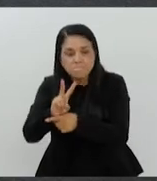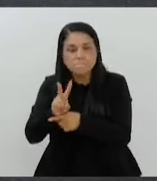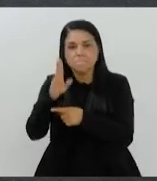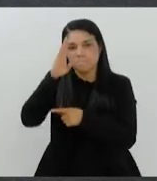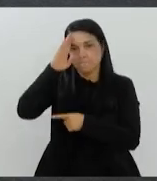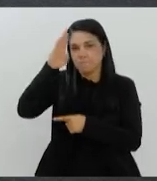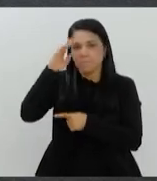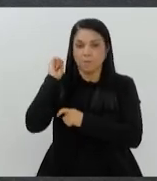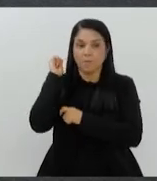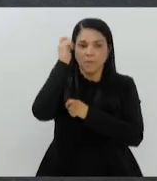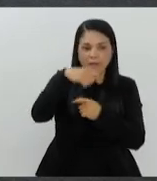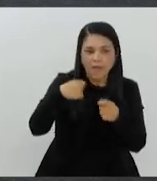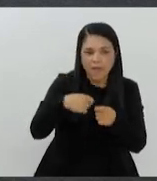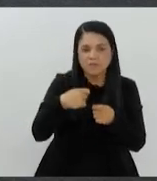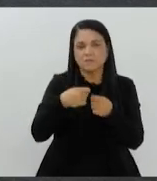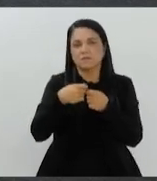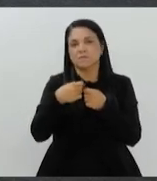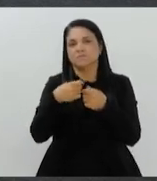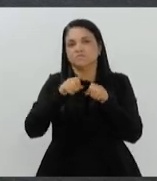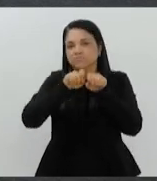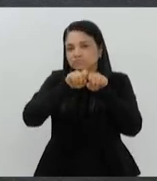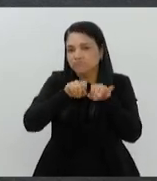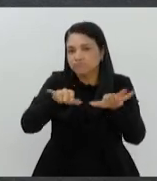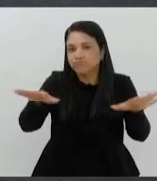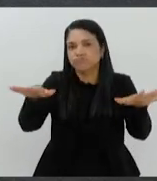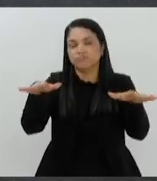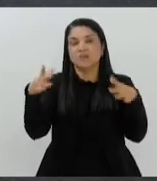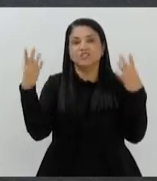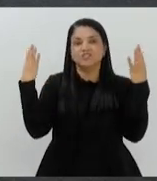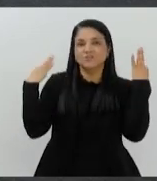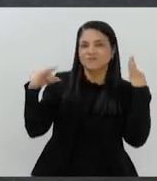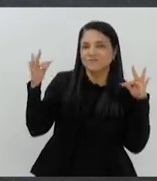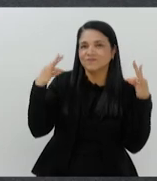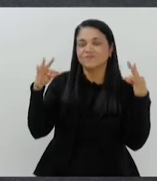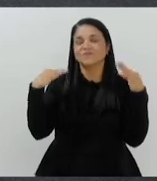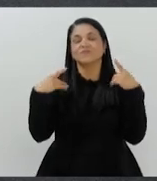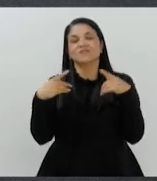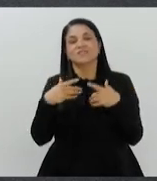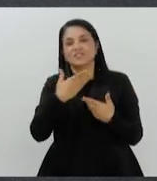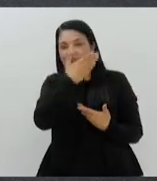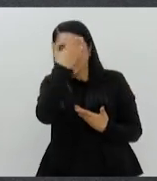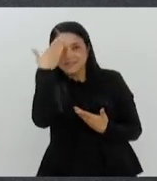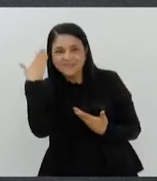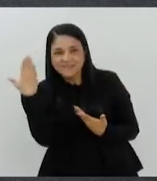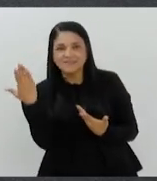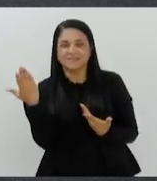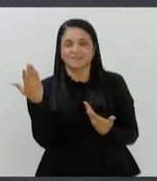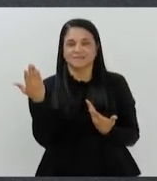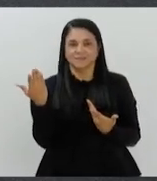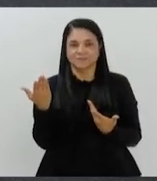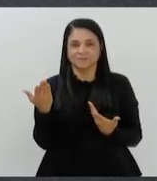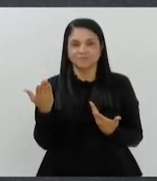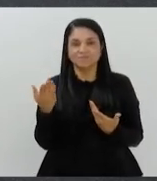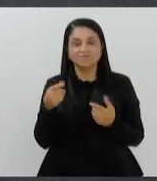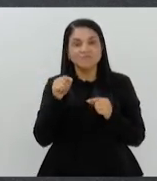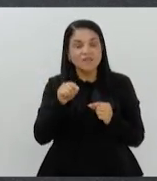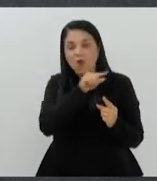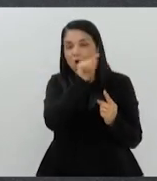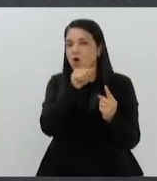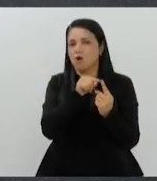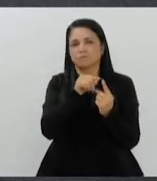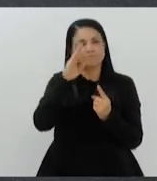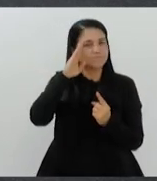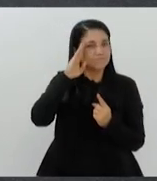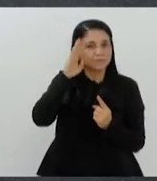pesca, de abastecimento, de lazer e de turismo. Então, esse é o